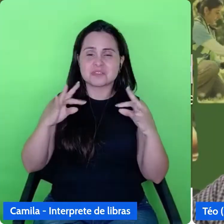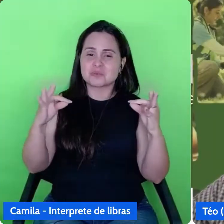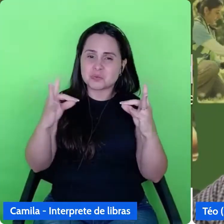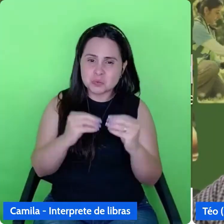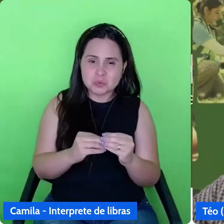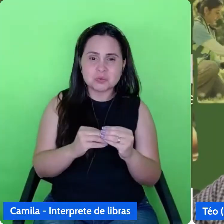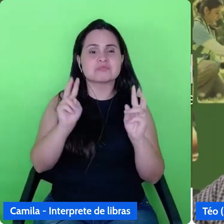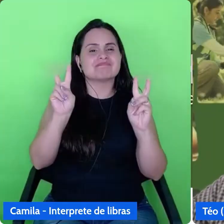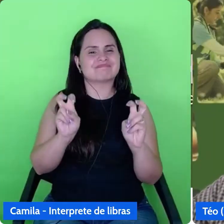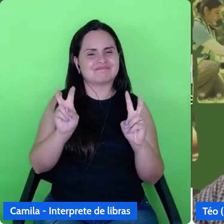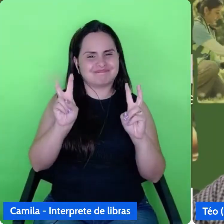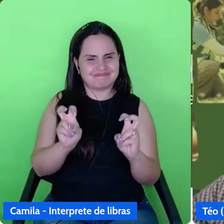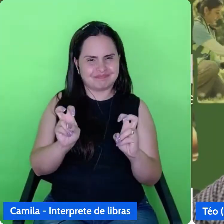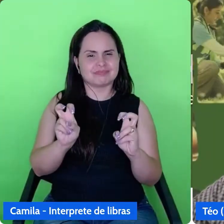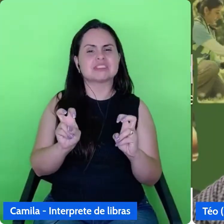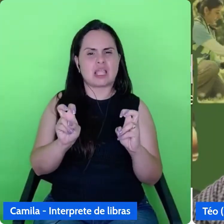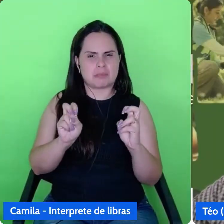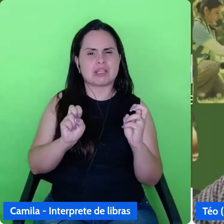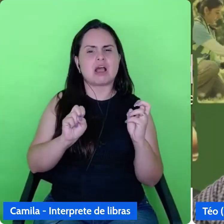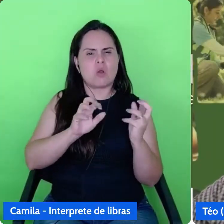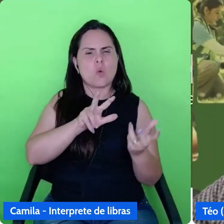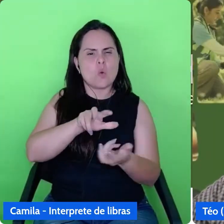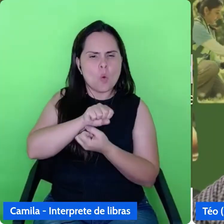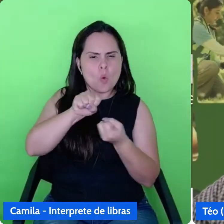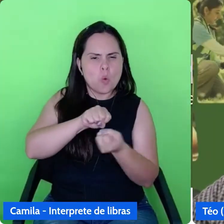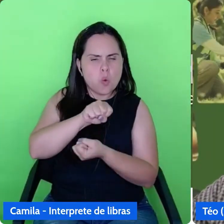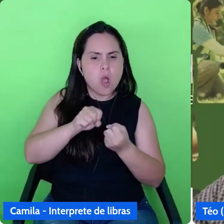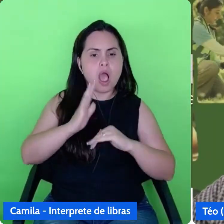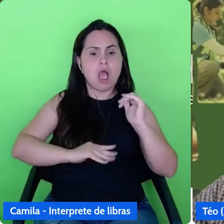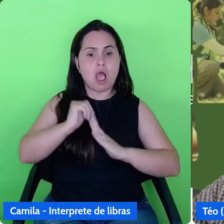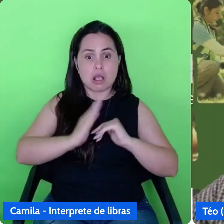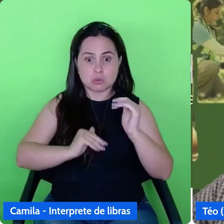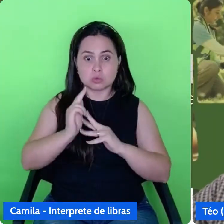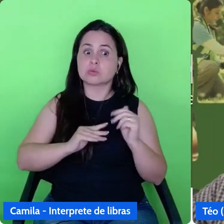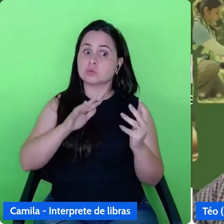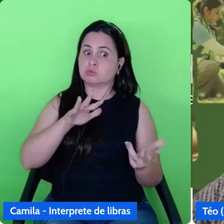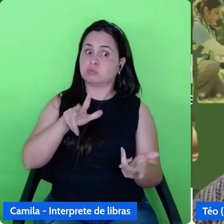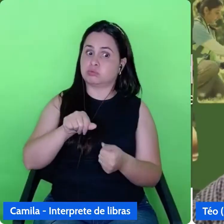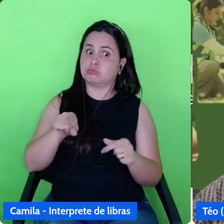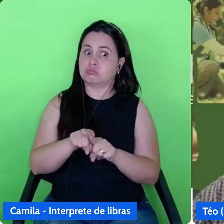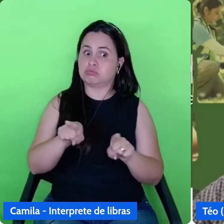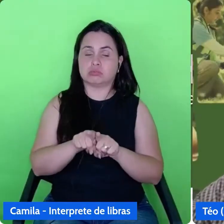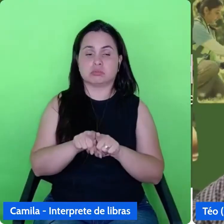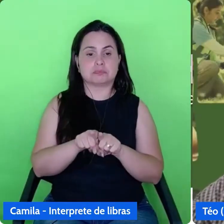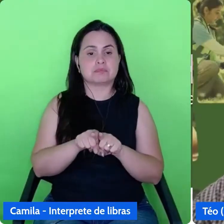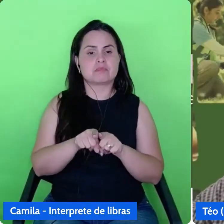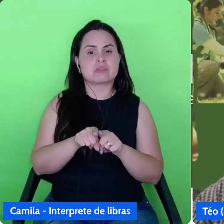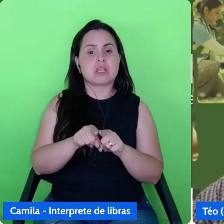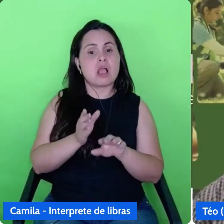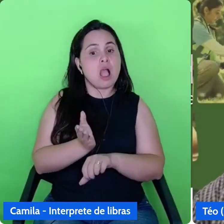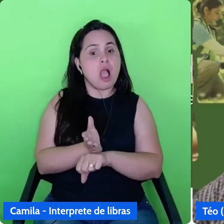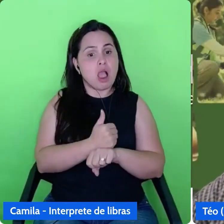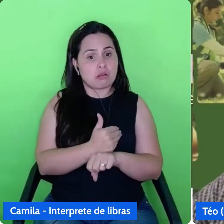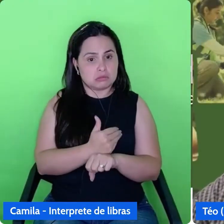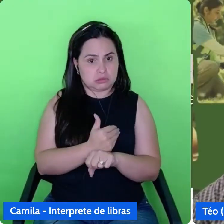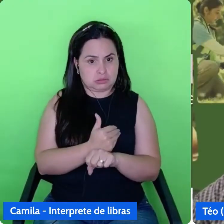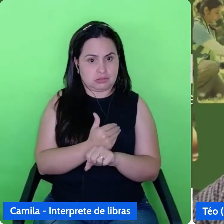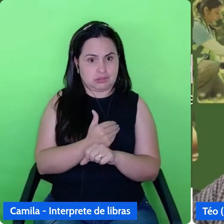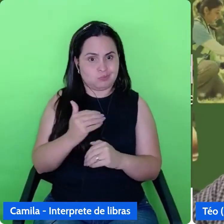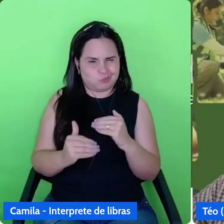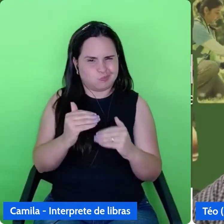esse tema, o tema da sustentabilidade, das ações locais, ações globais. Antes de avançarmos, pessoal, eu